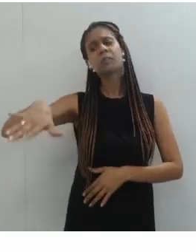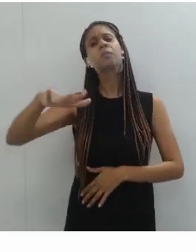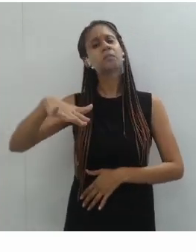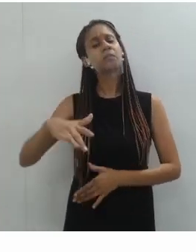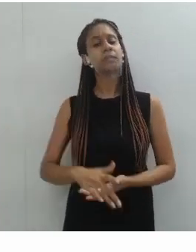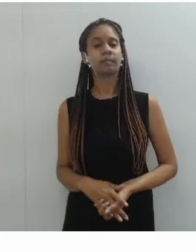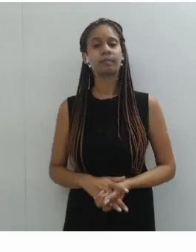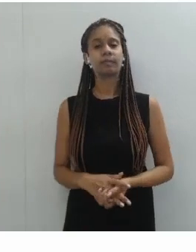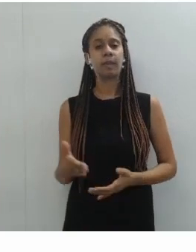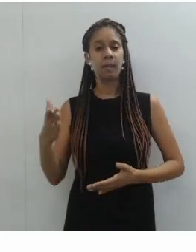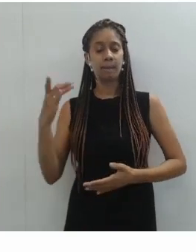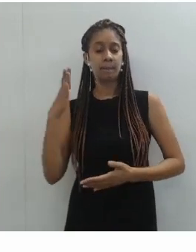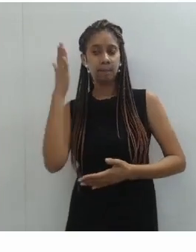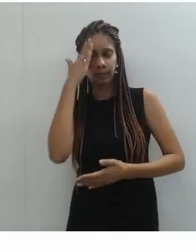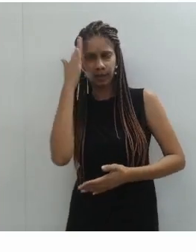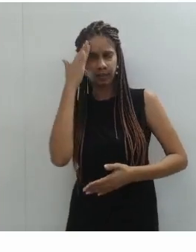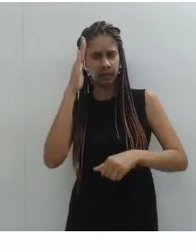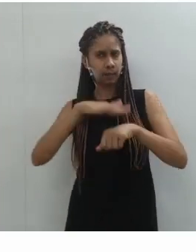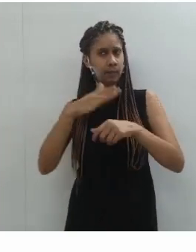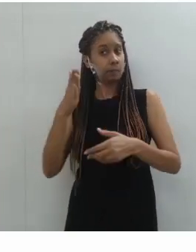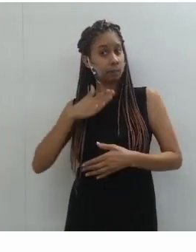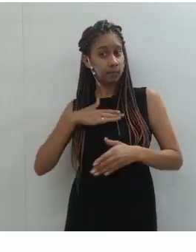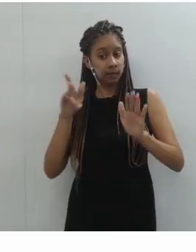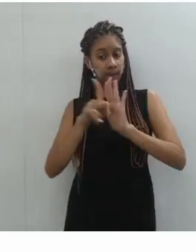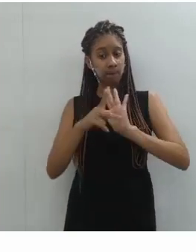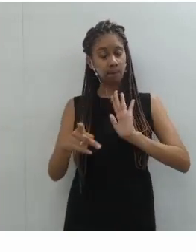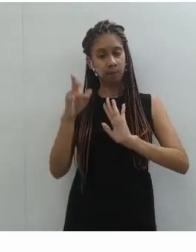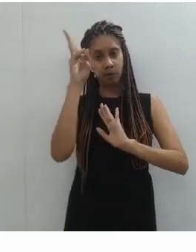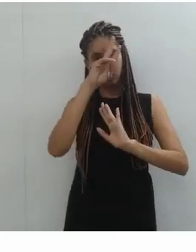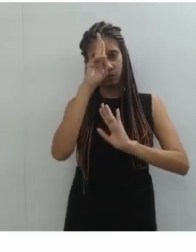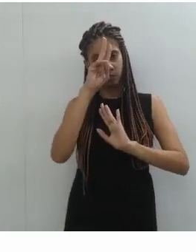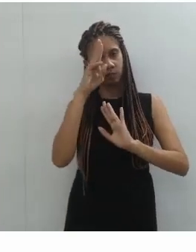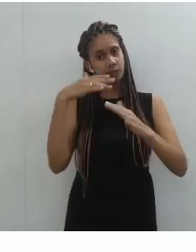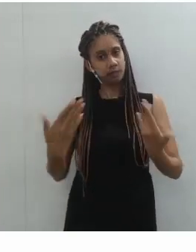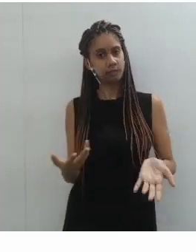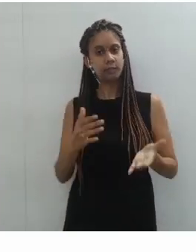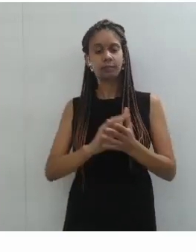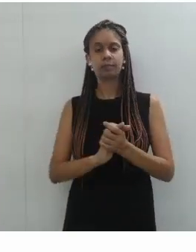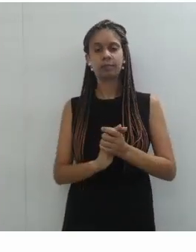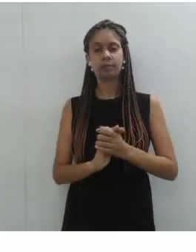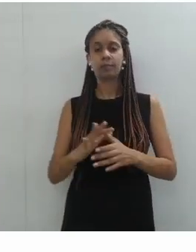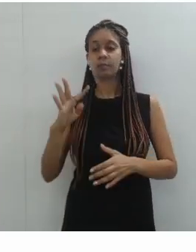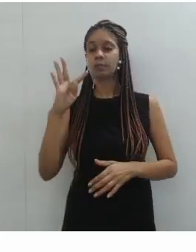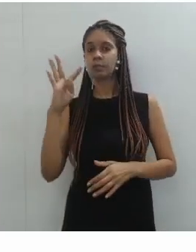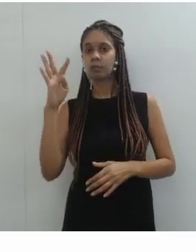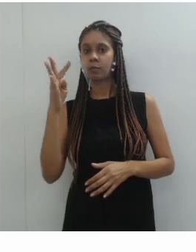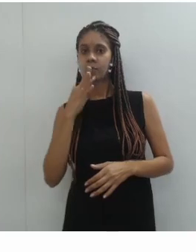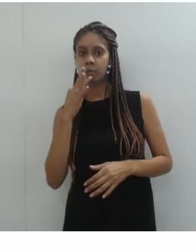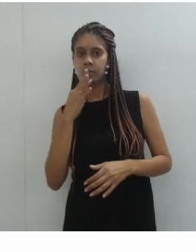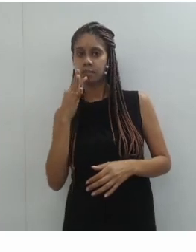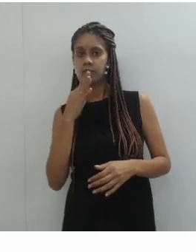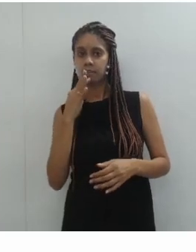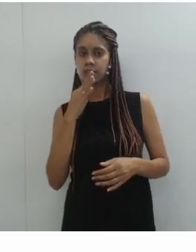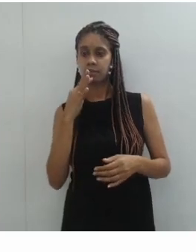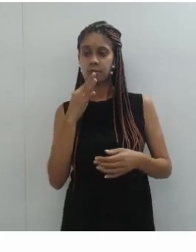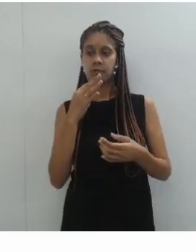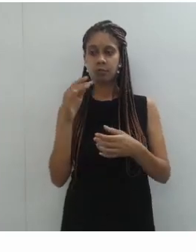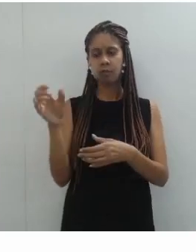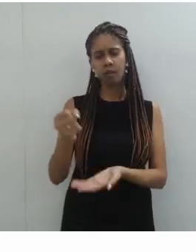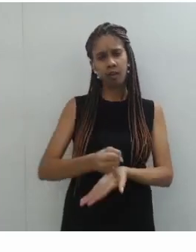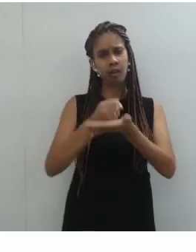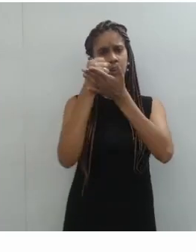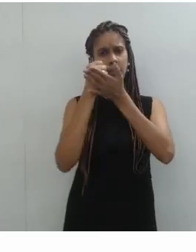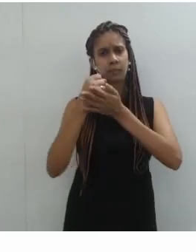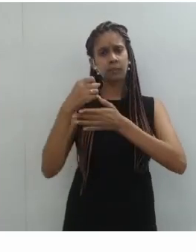sobre minha própria história. Nesse sentido, o conhecimento histórico ajuda na compreensão